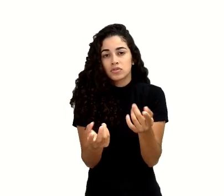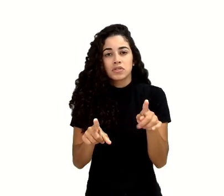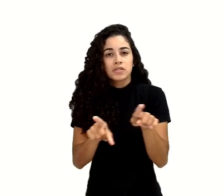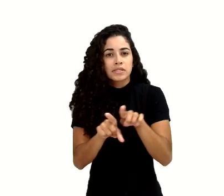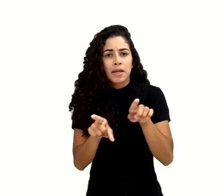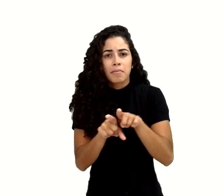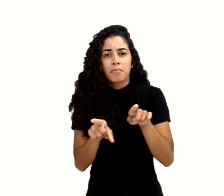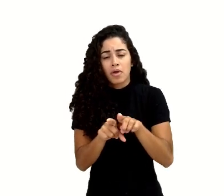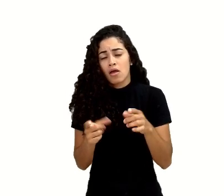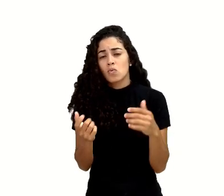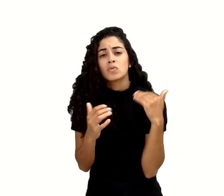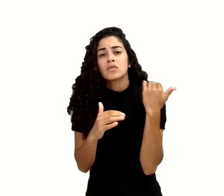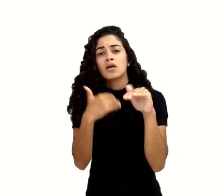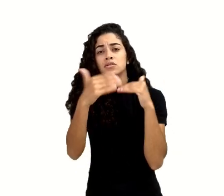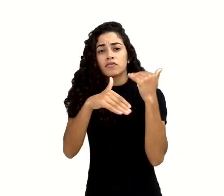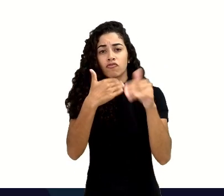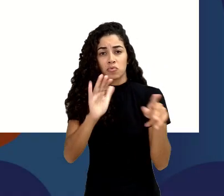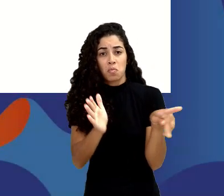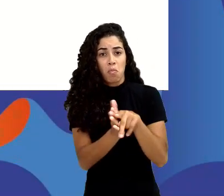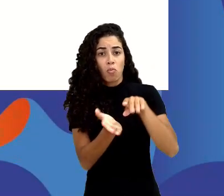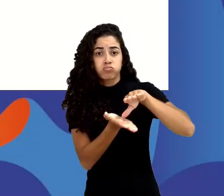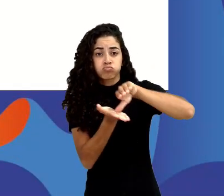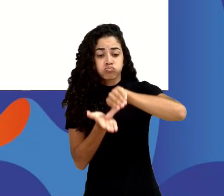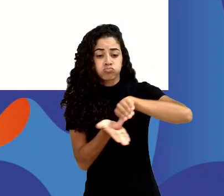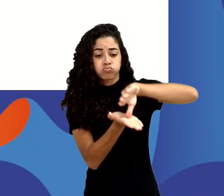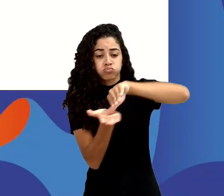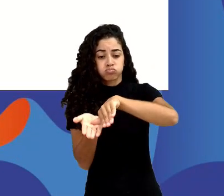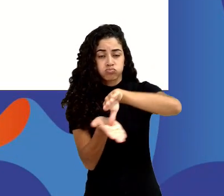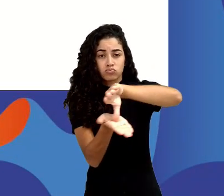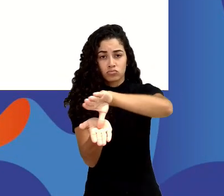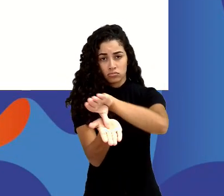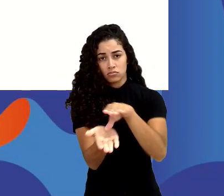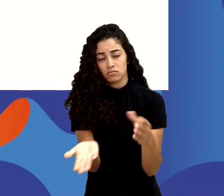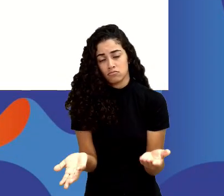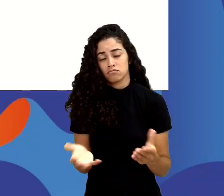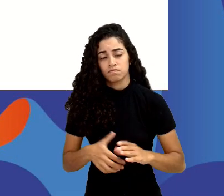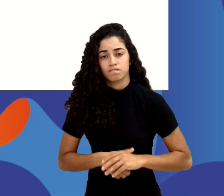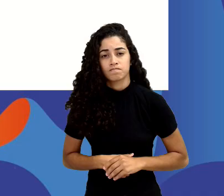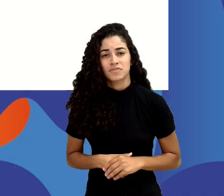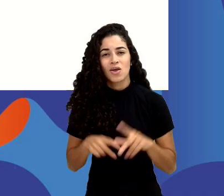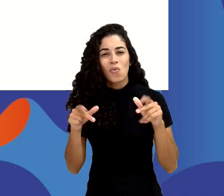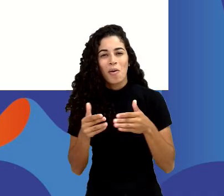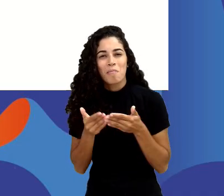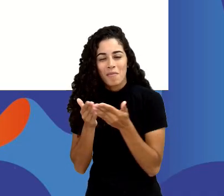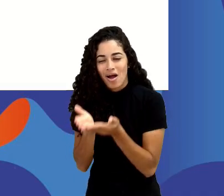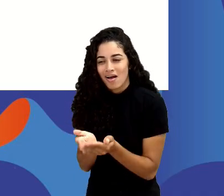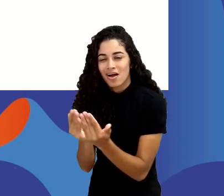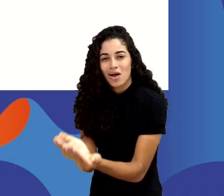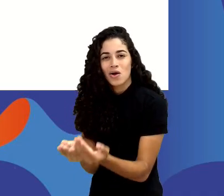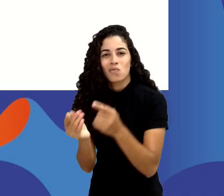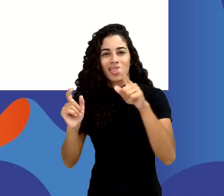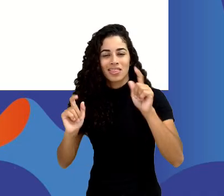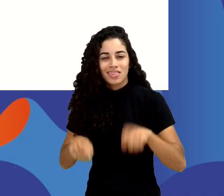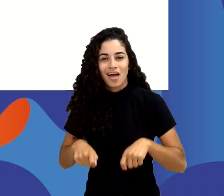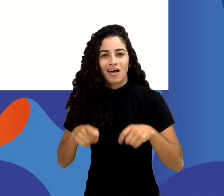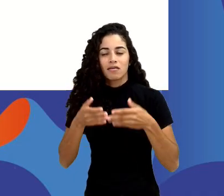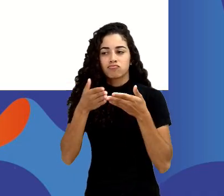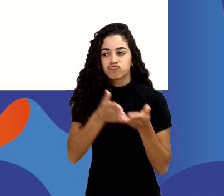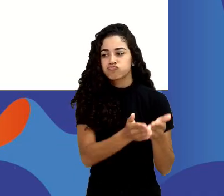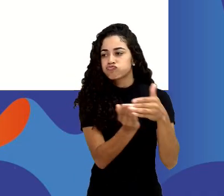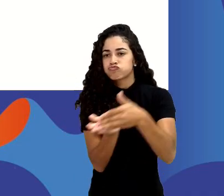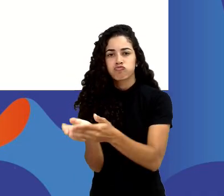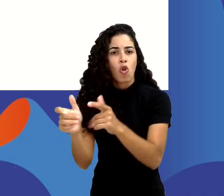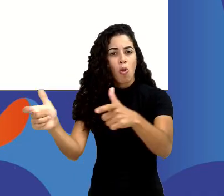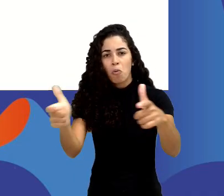o próprio desenvolvimento das caravelas, como um barco que dava uma maior mobilidade para